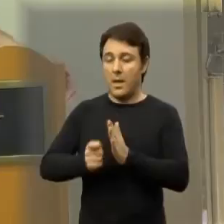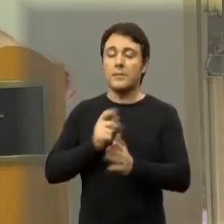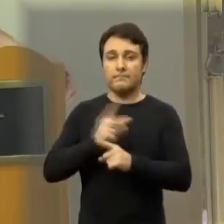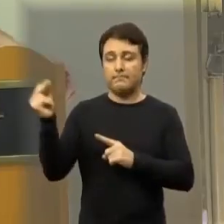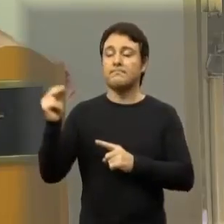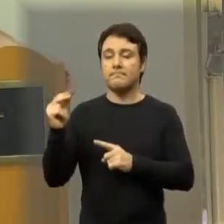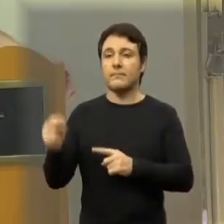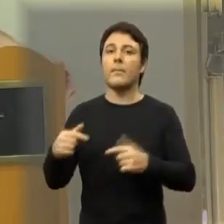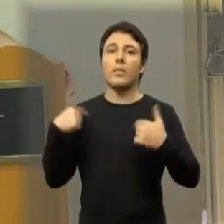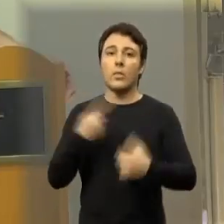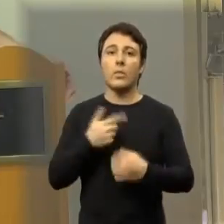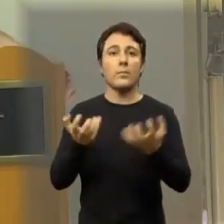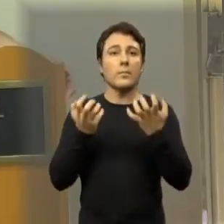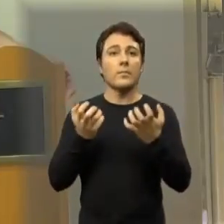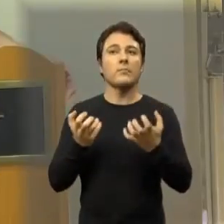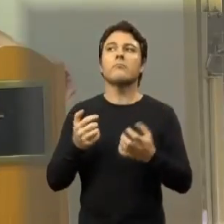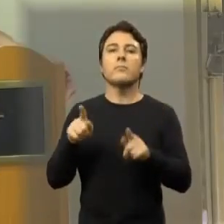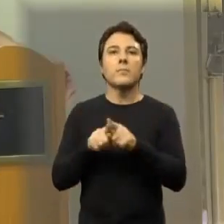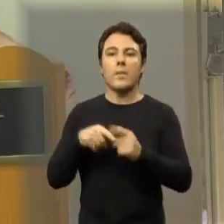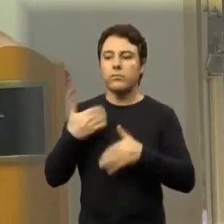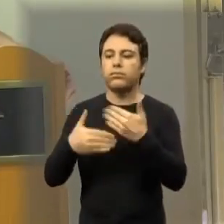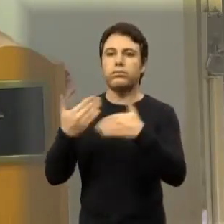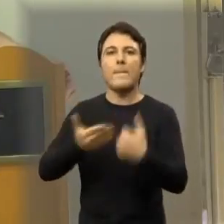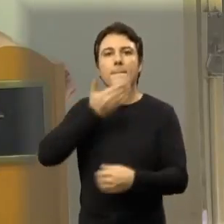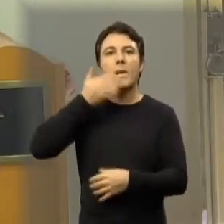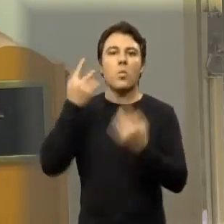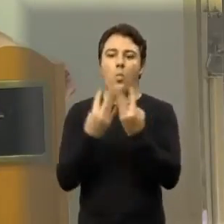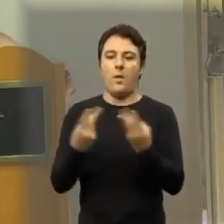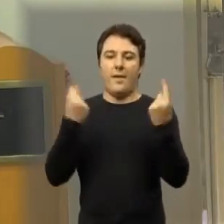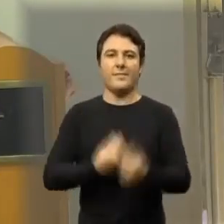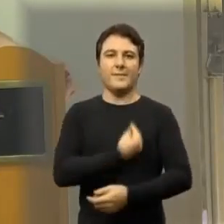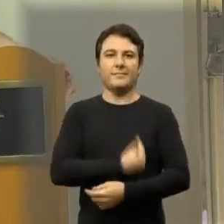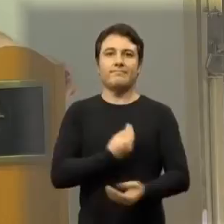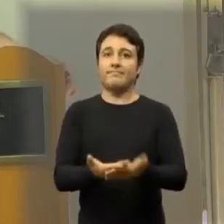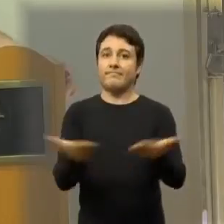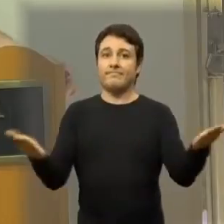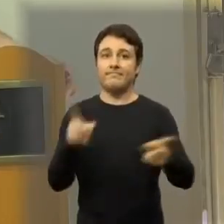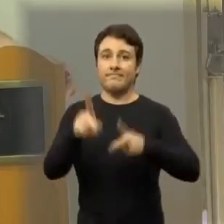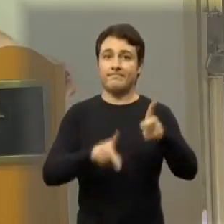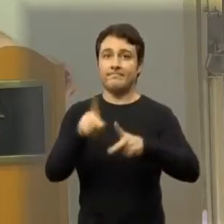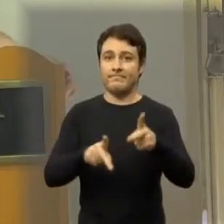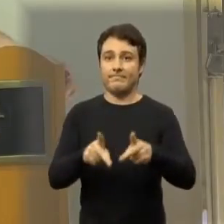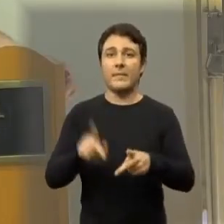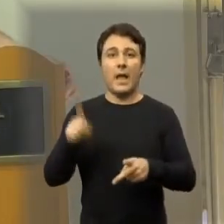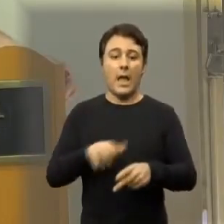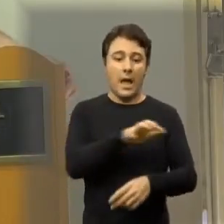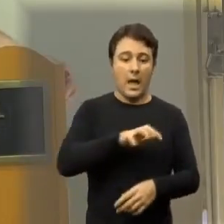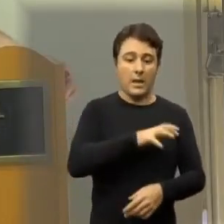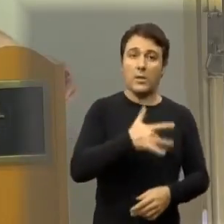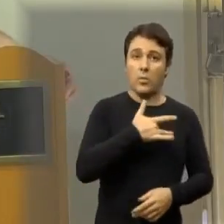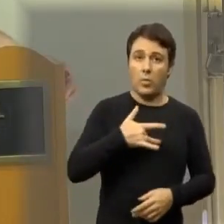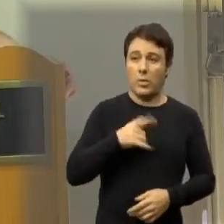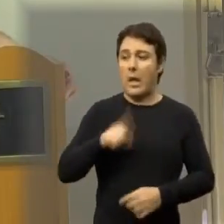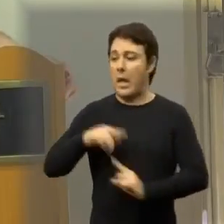cidade, almejamos e conseguimos melhor qualidade de vida a toda a população, seja no âmbito da